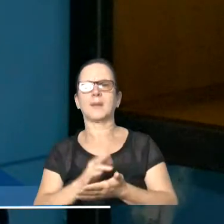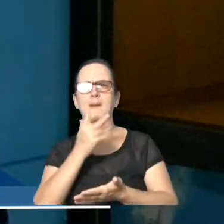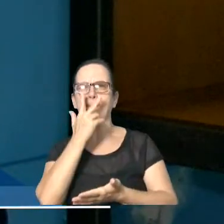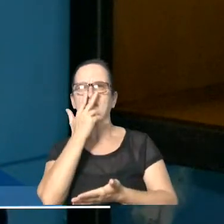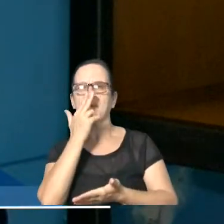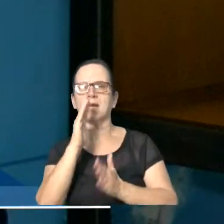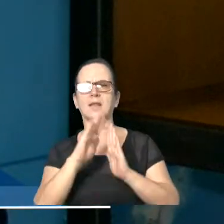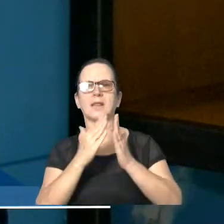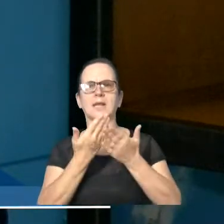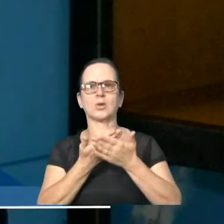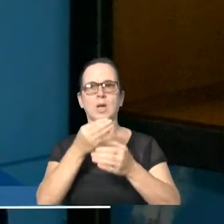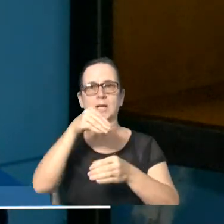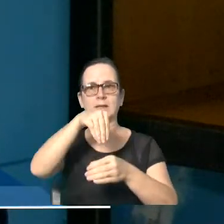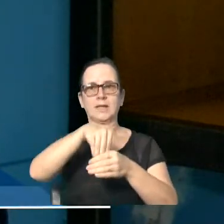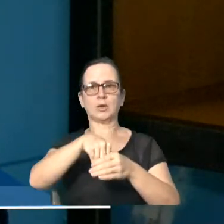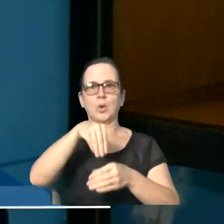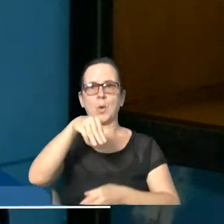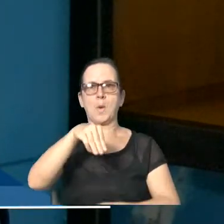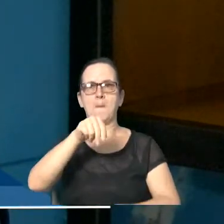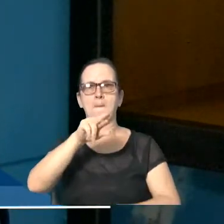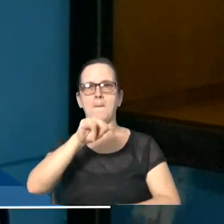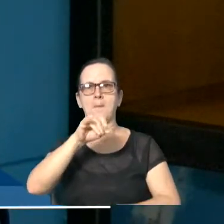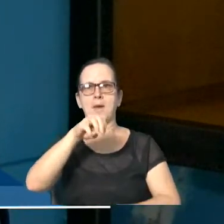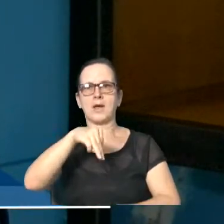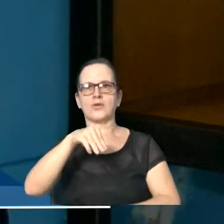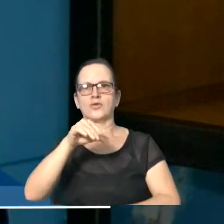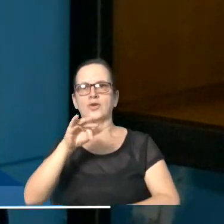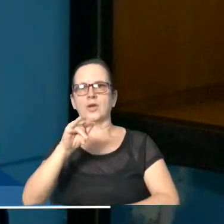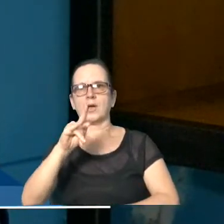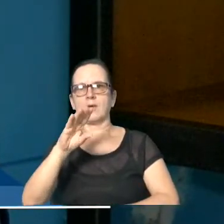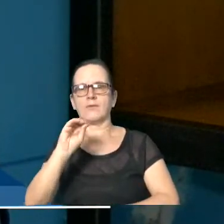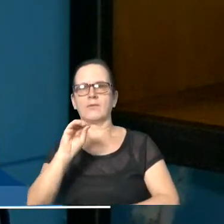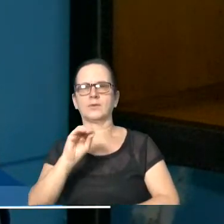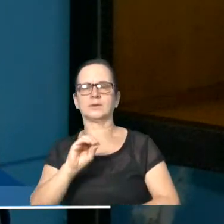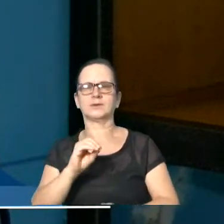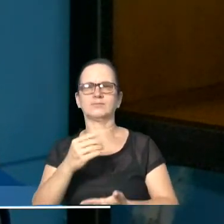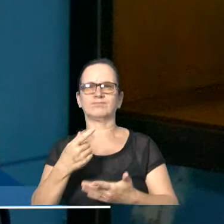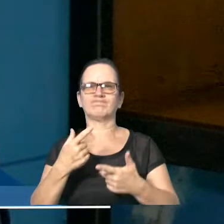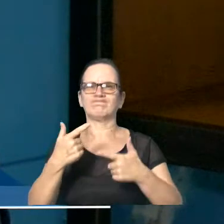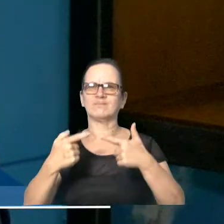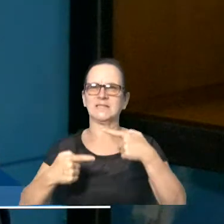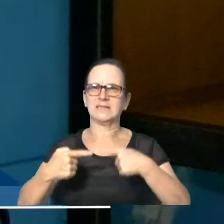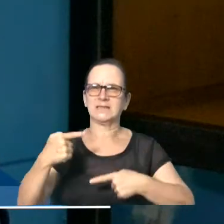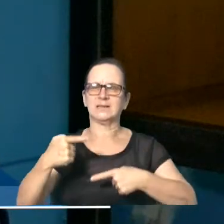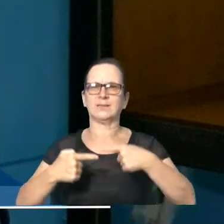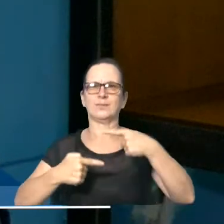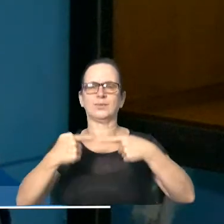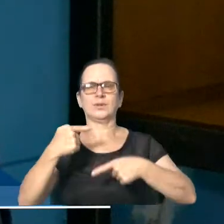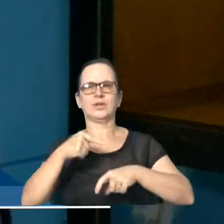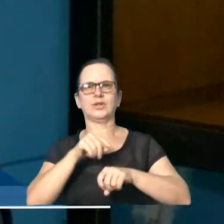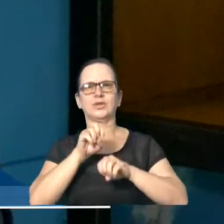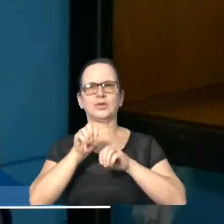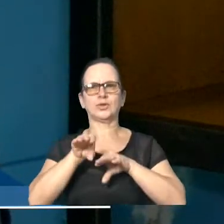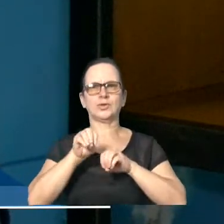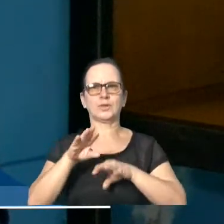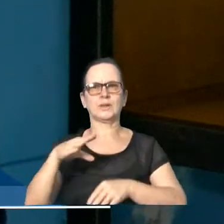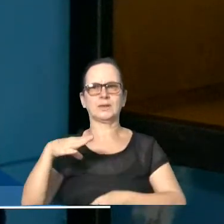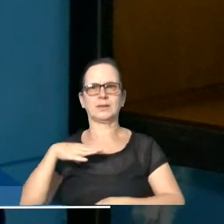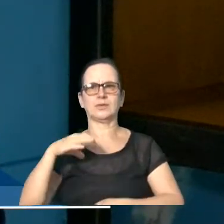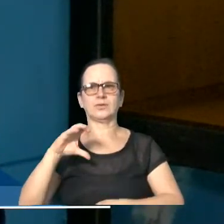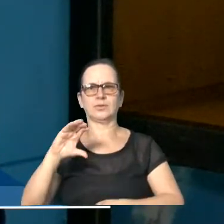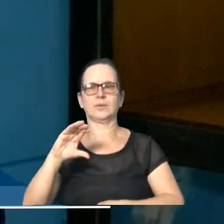Lamentável a situação que se encontra a política educacional da nossa